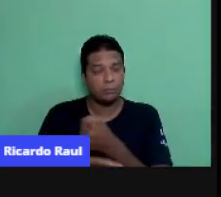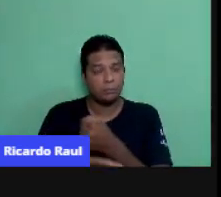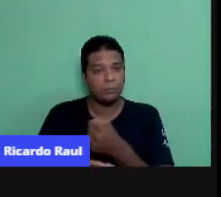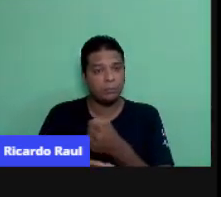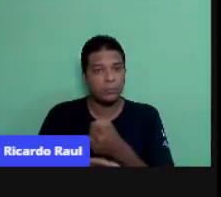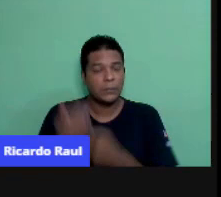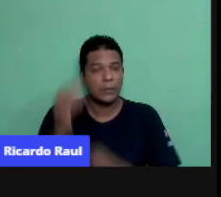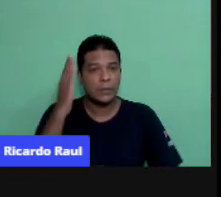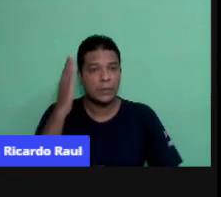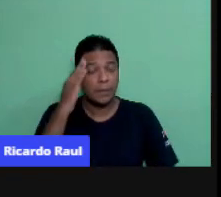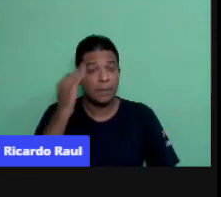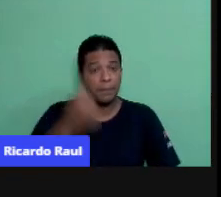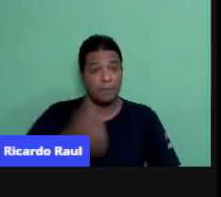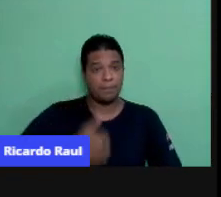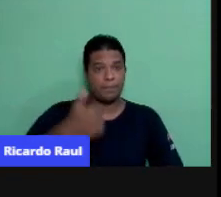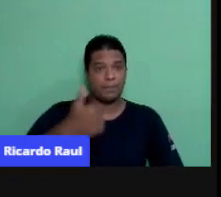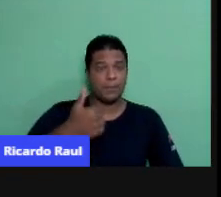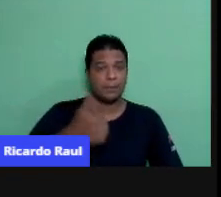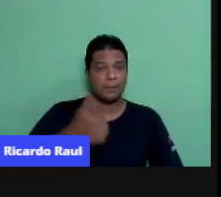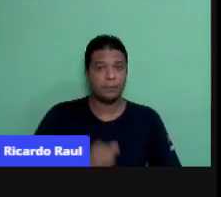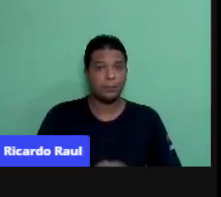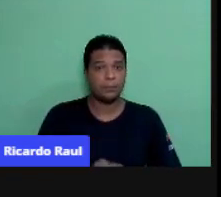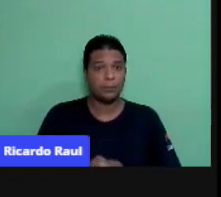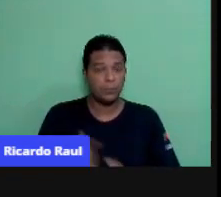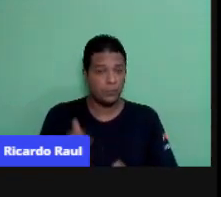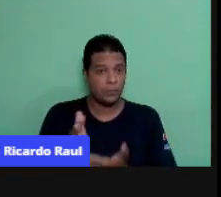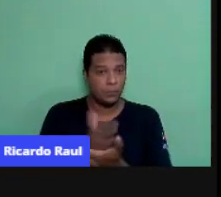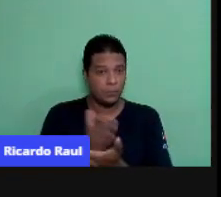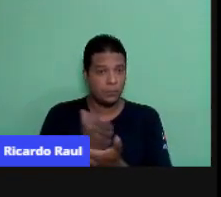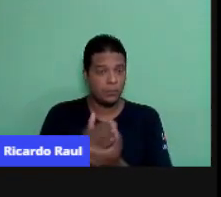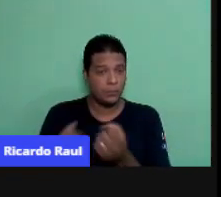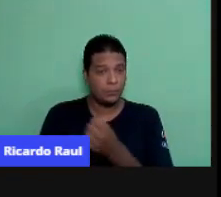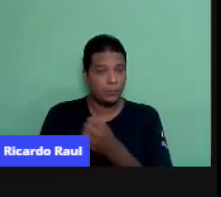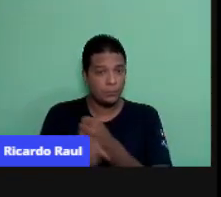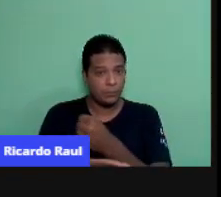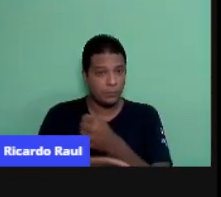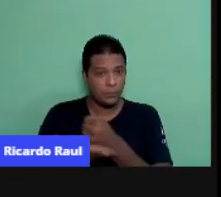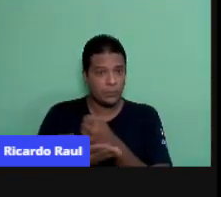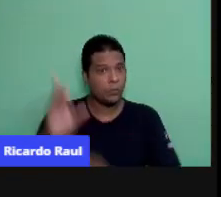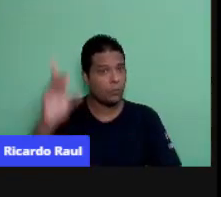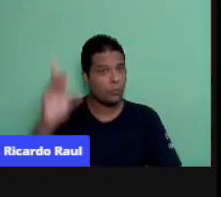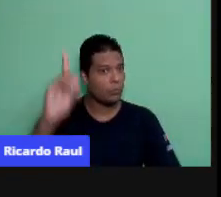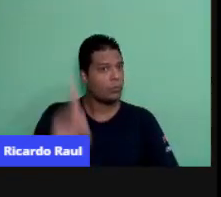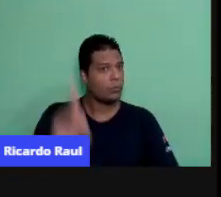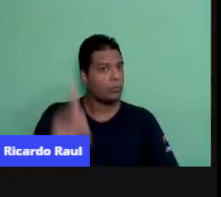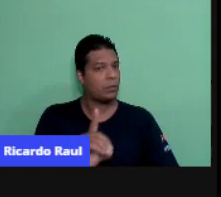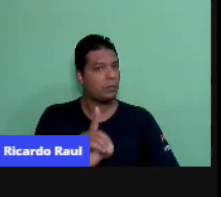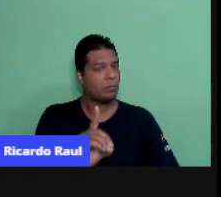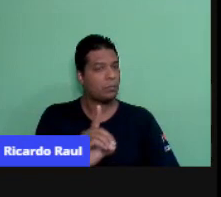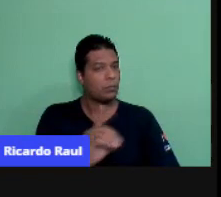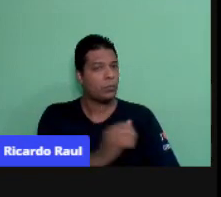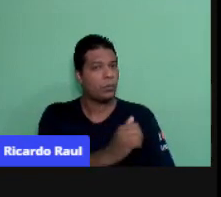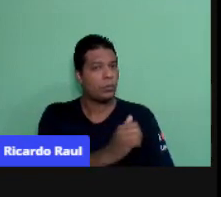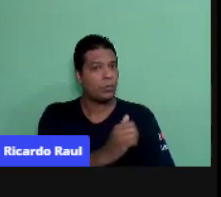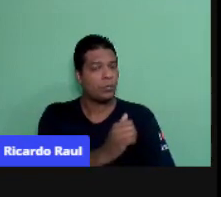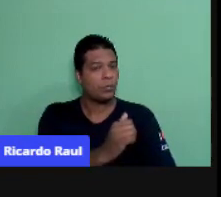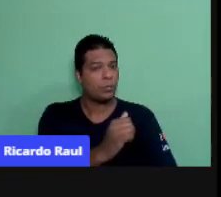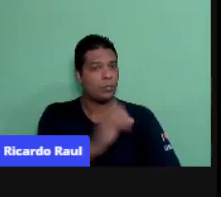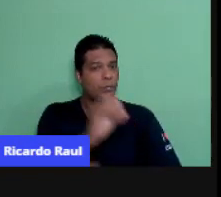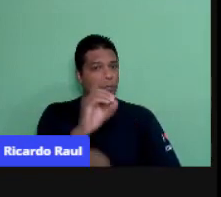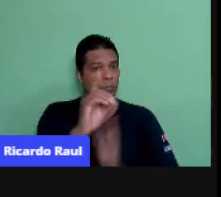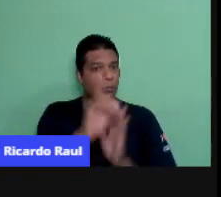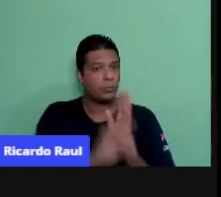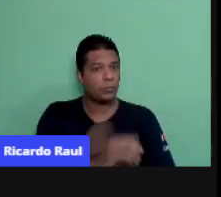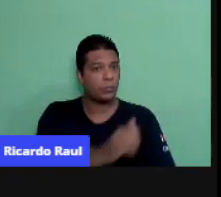que saber, primeiramente, que o caderno base, ele é um direito do aluno. Ele tem que